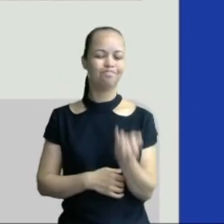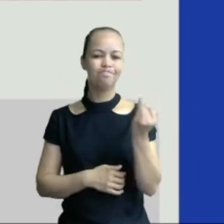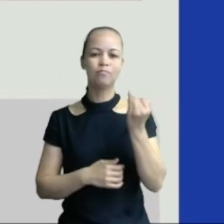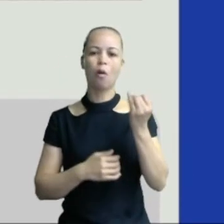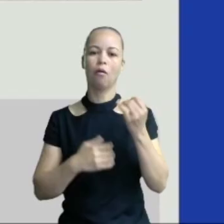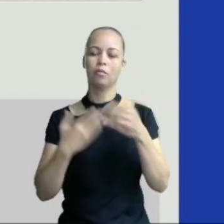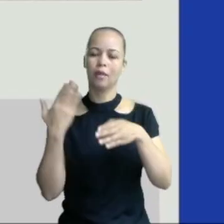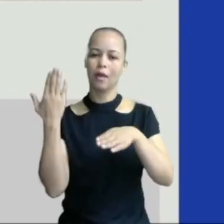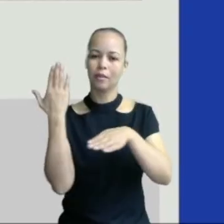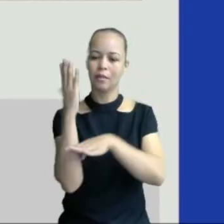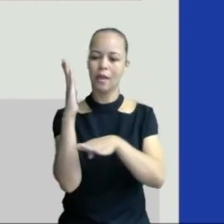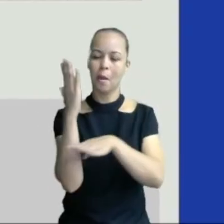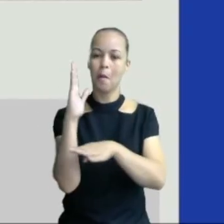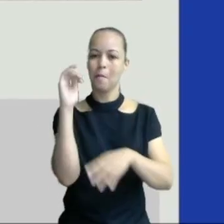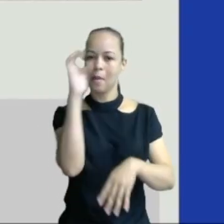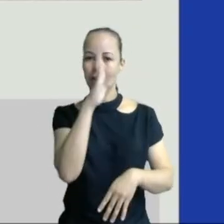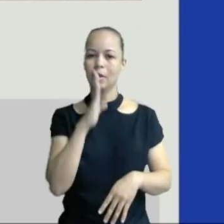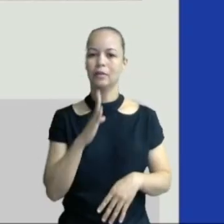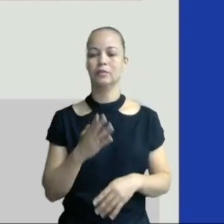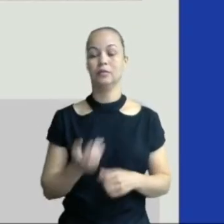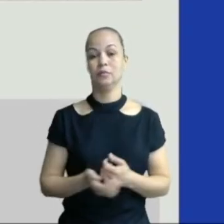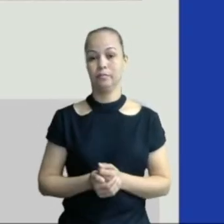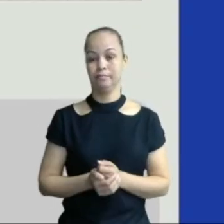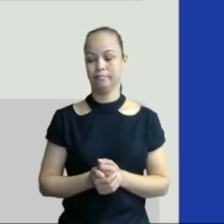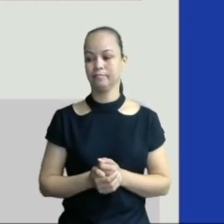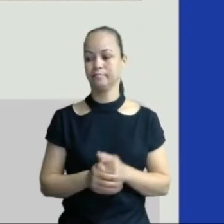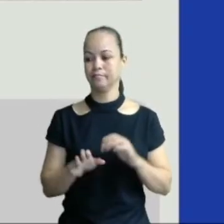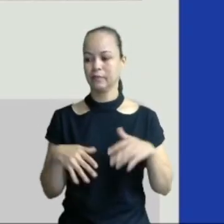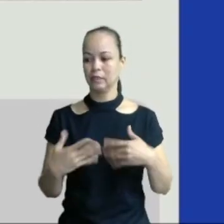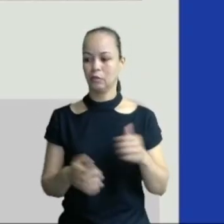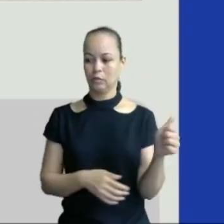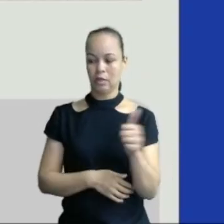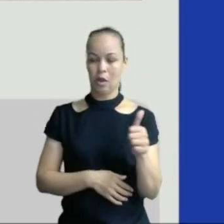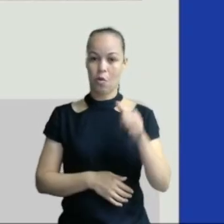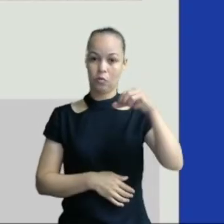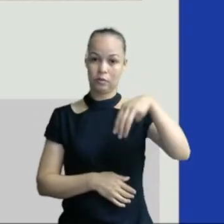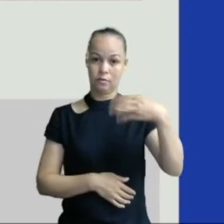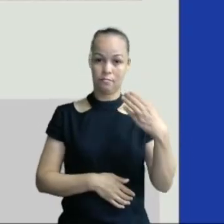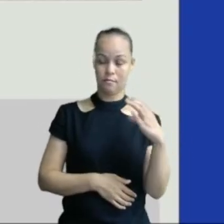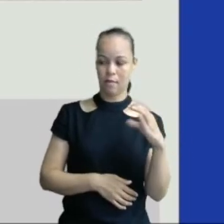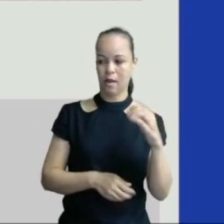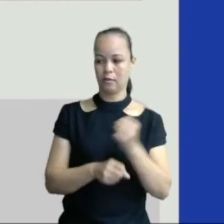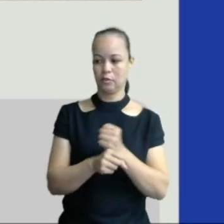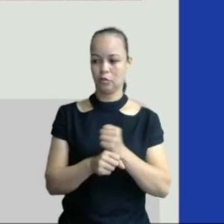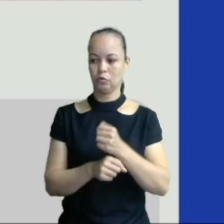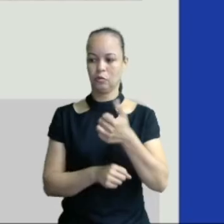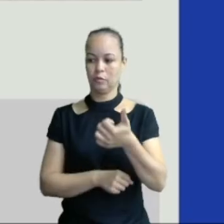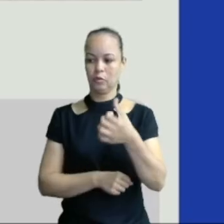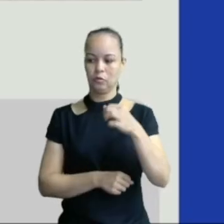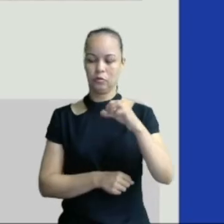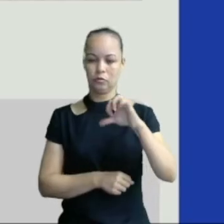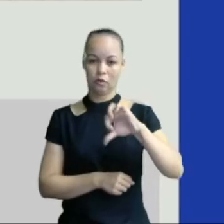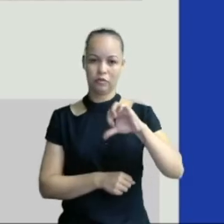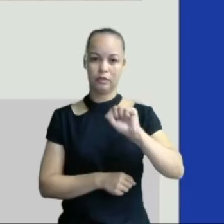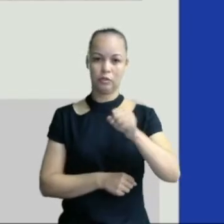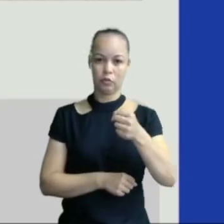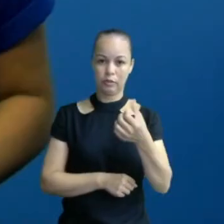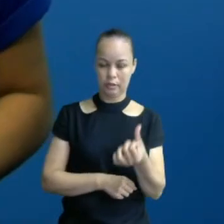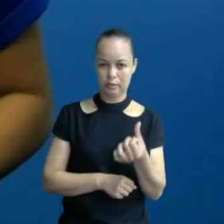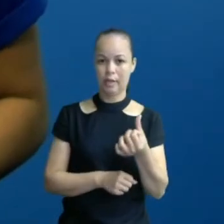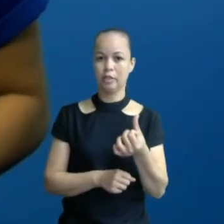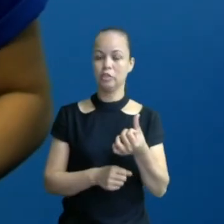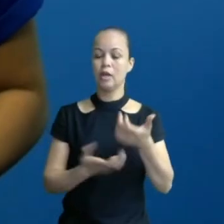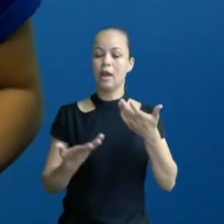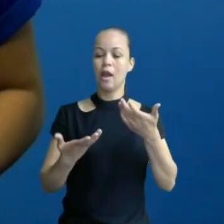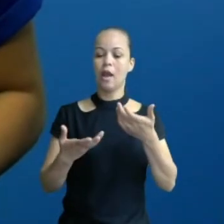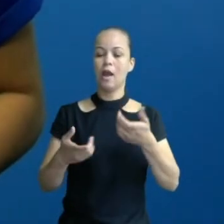de 1986, o governo estadual homologou o tombamento do sítio histórico, ou seja, é um local tombado, é